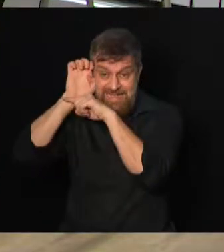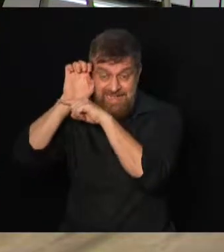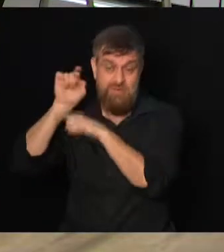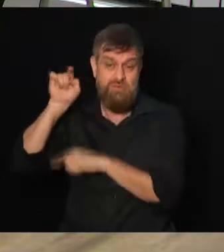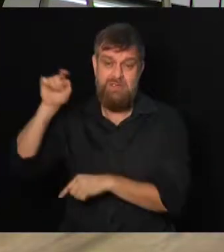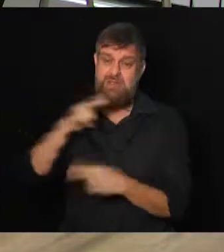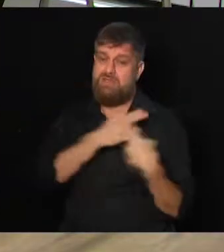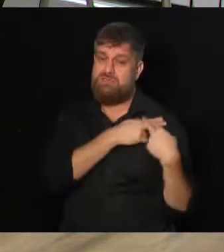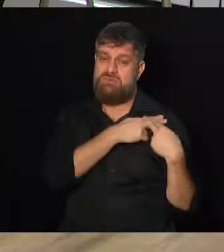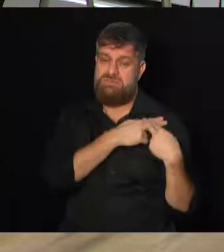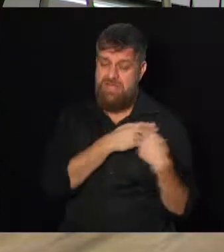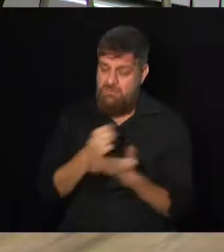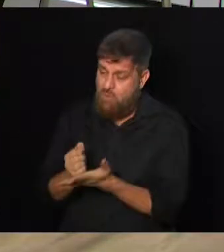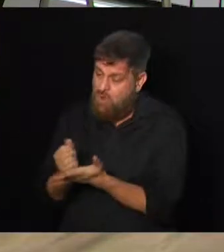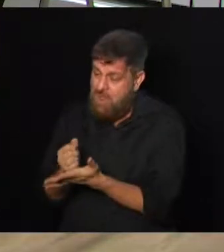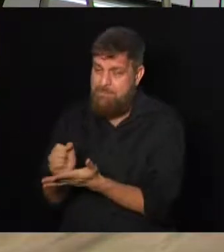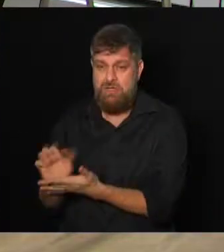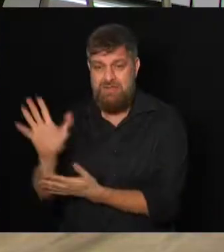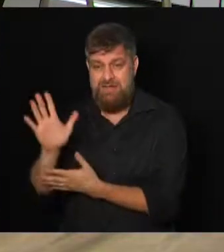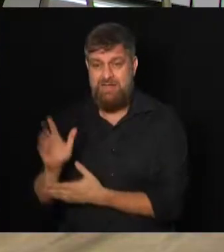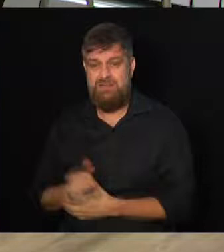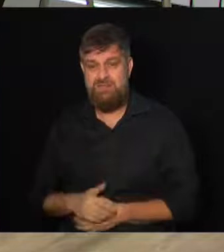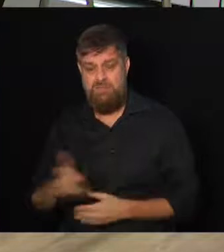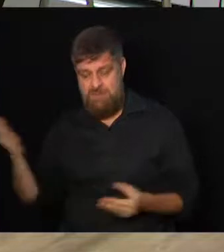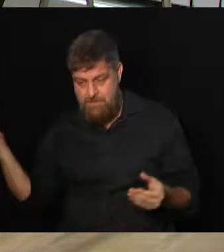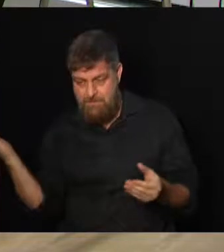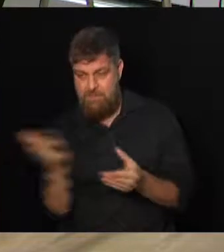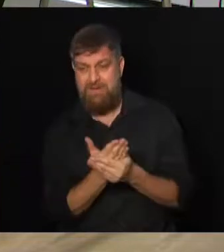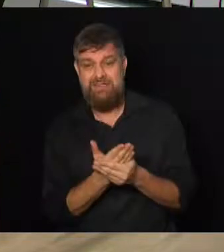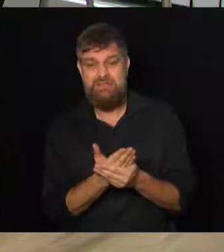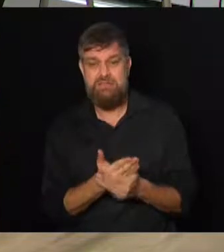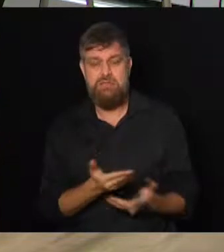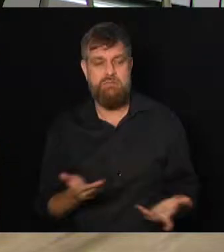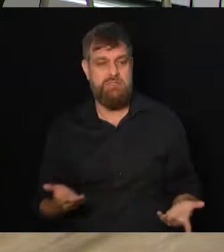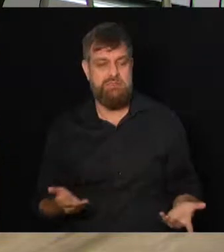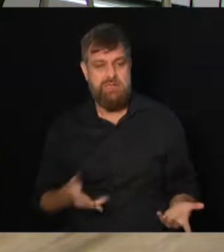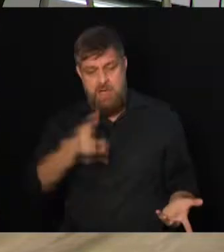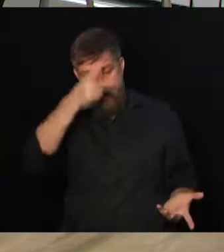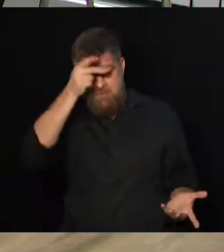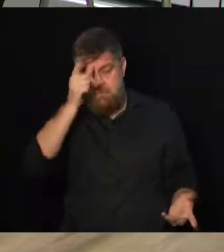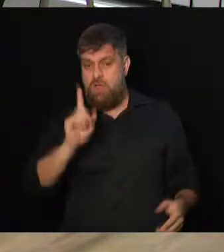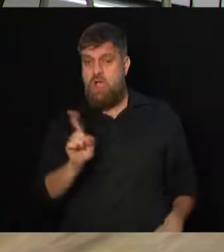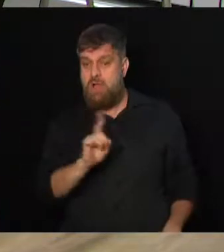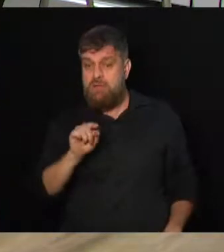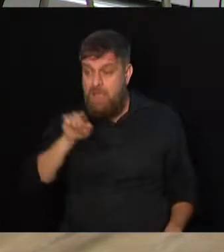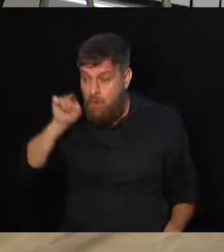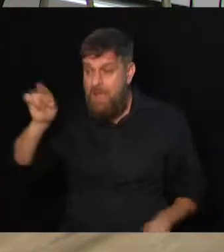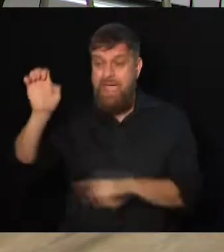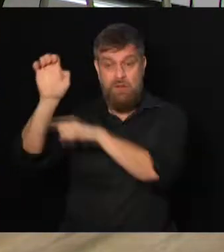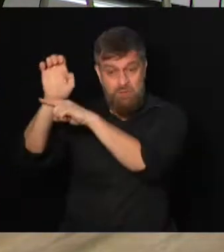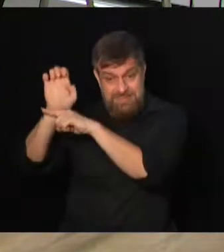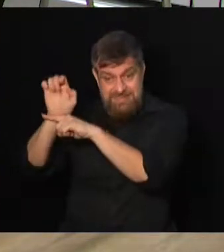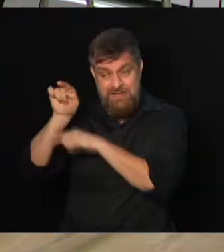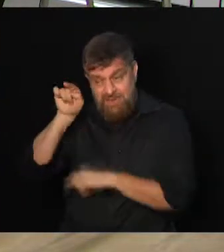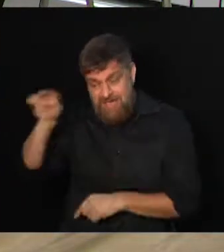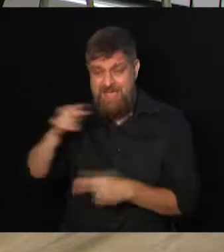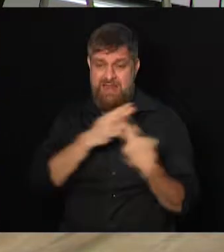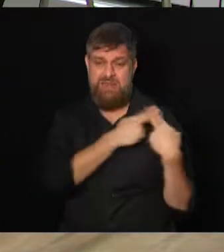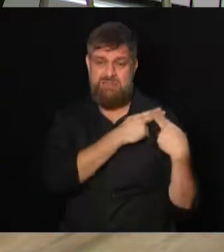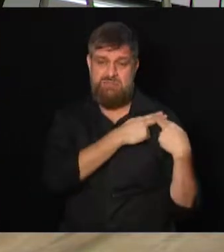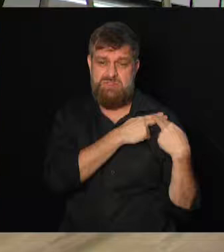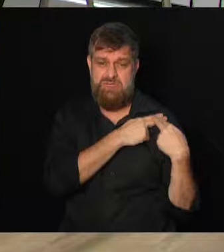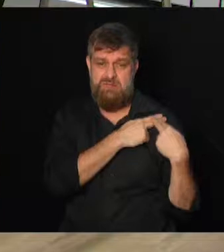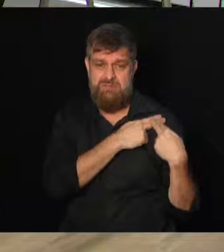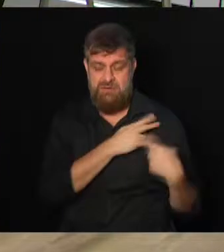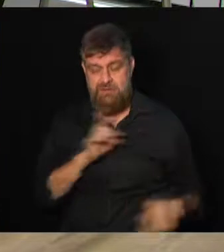o paciente entra com uma ação judicial contra o município, sendo que se ele fosse no estado, ele não precisaria ter essa despesa judicial